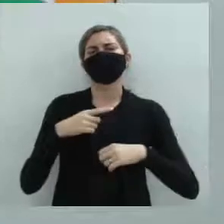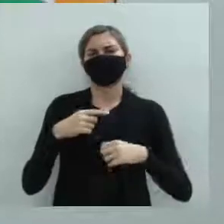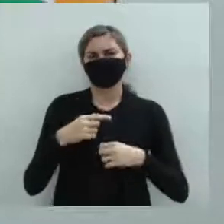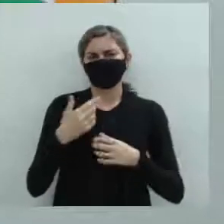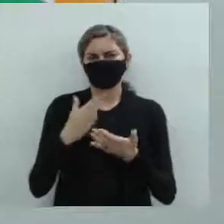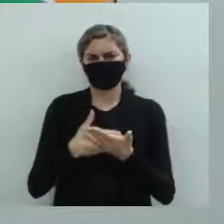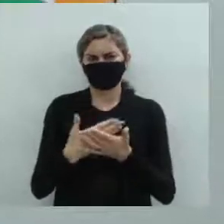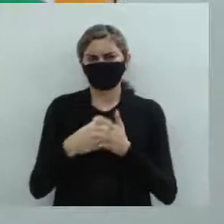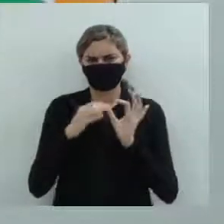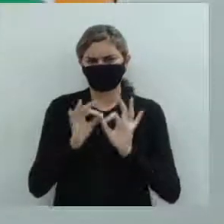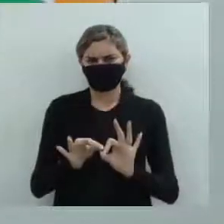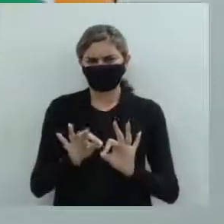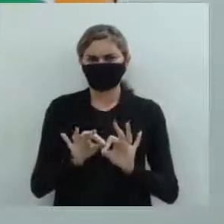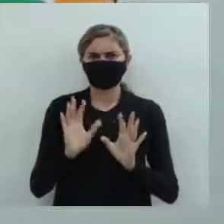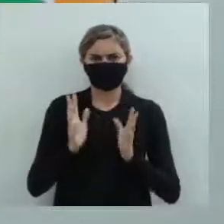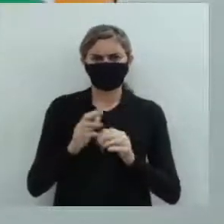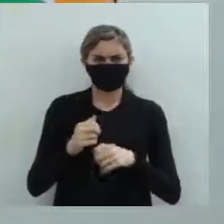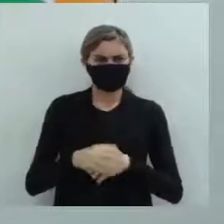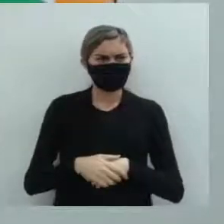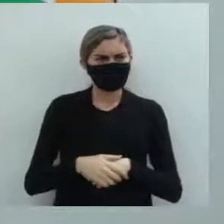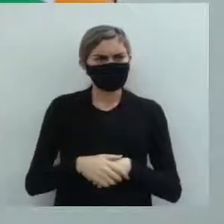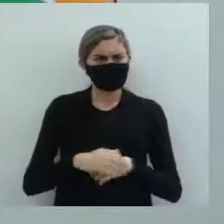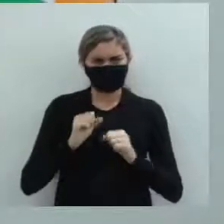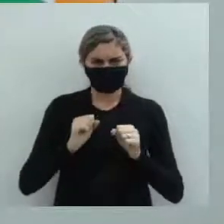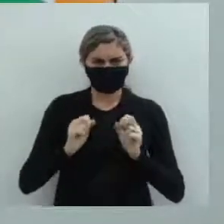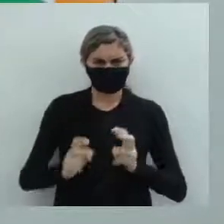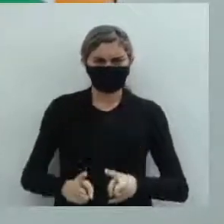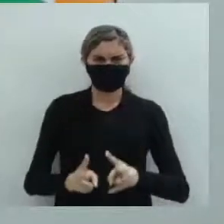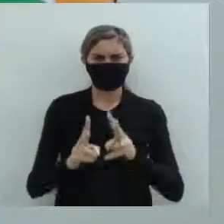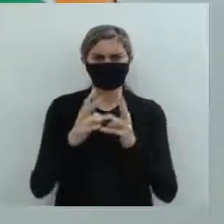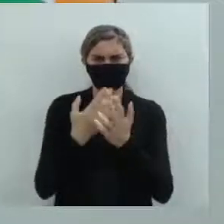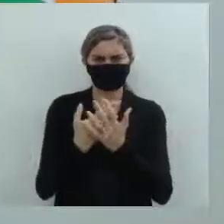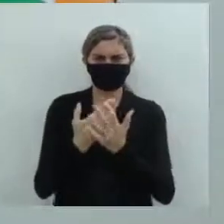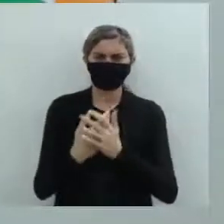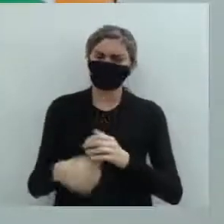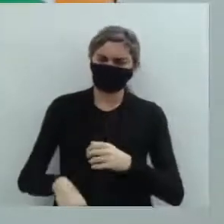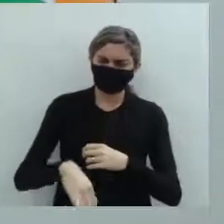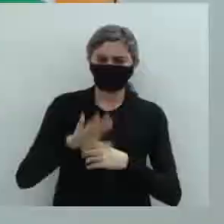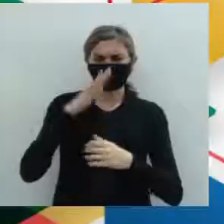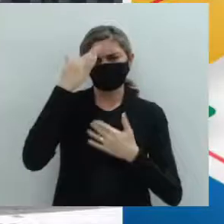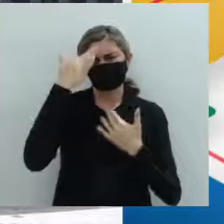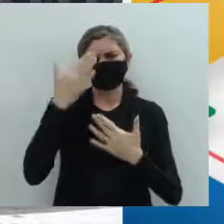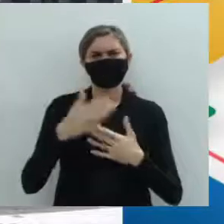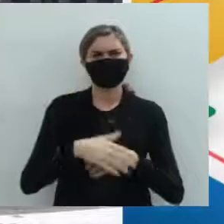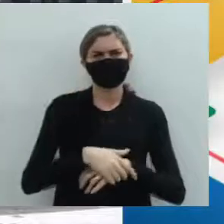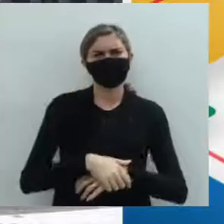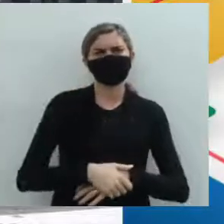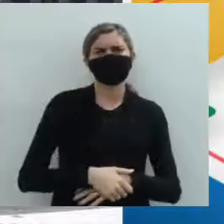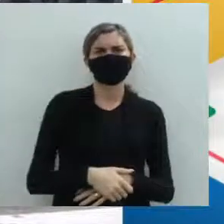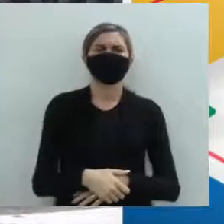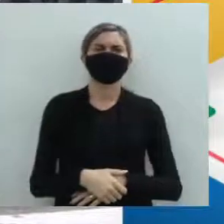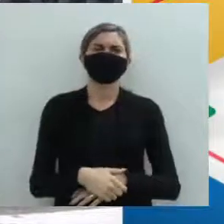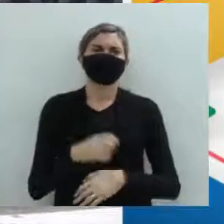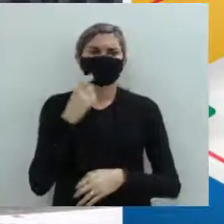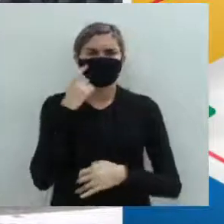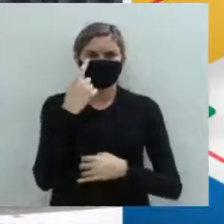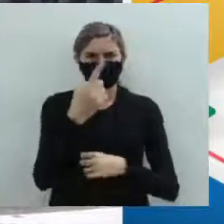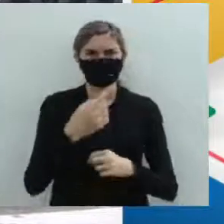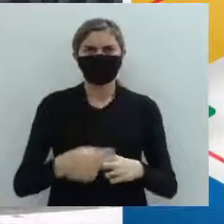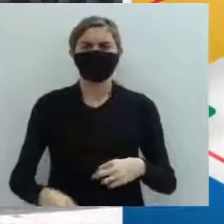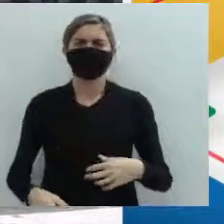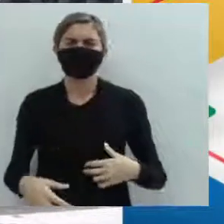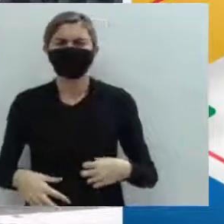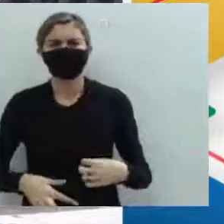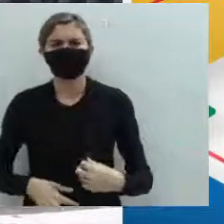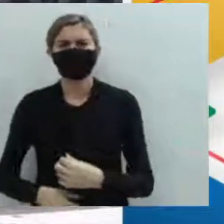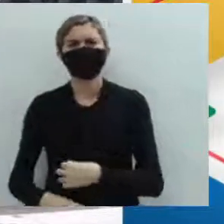podcast, tá certo? Já foi, Robertão? Podemos continuar a aula? Vamos embora. Obrigado, Robertão. Olha só essa imagem.